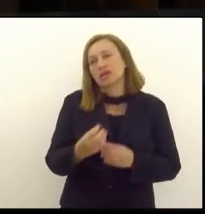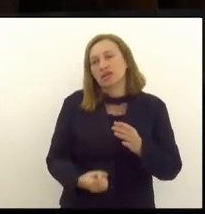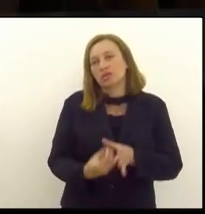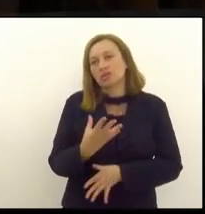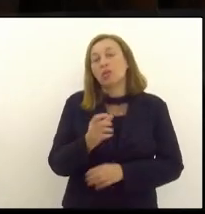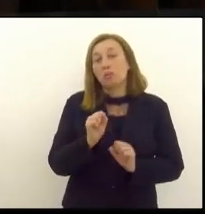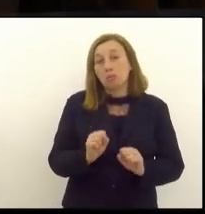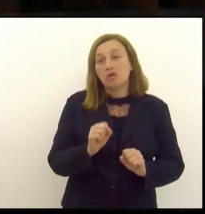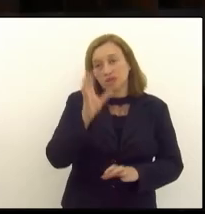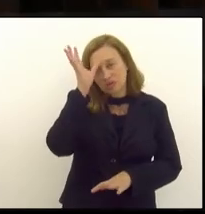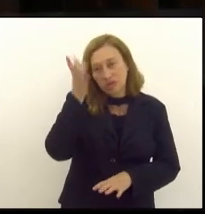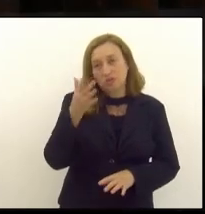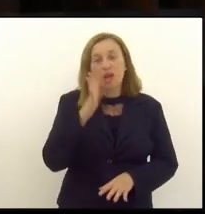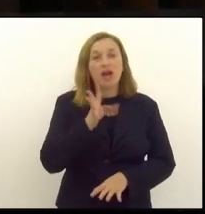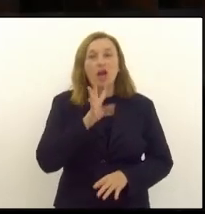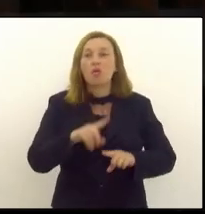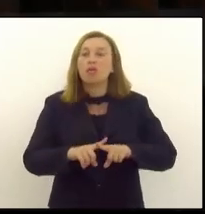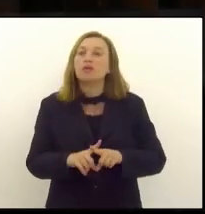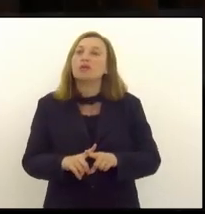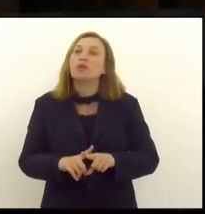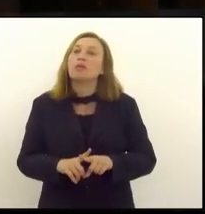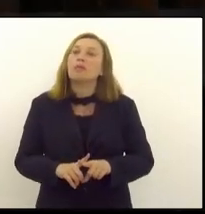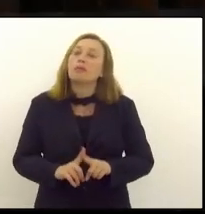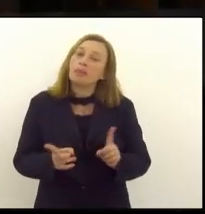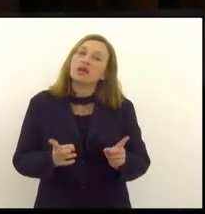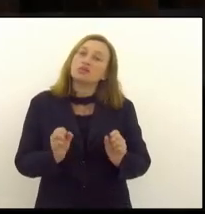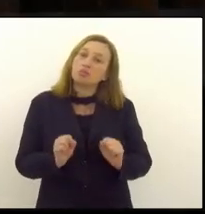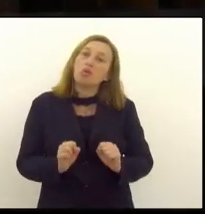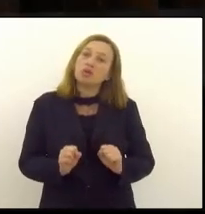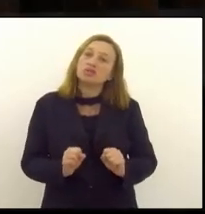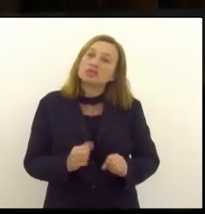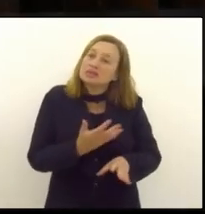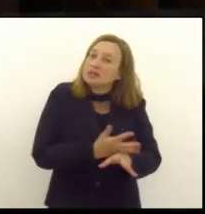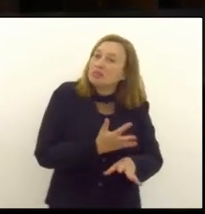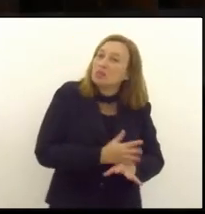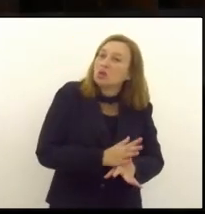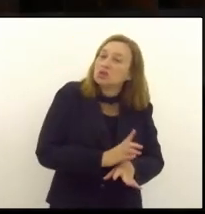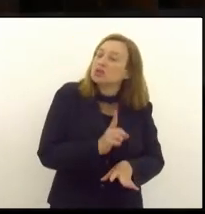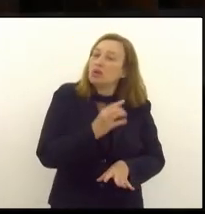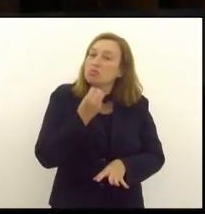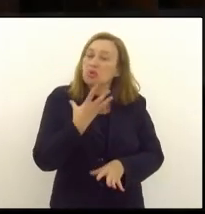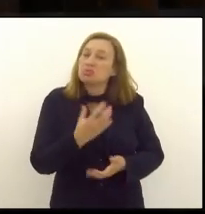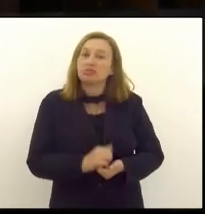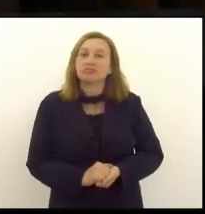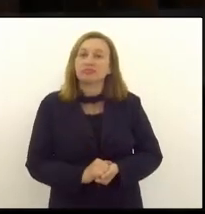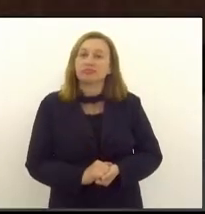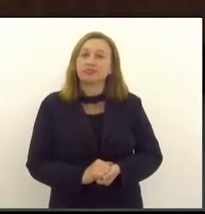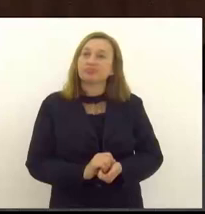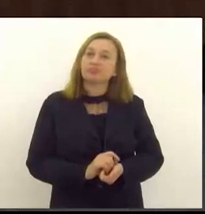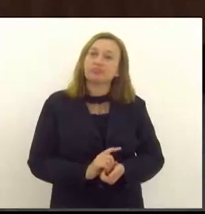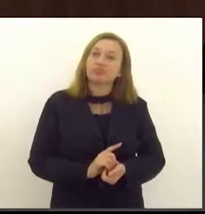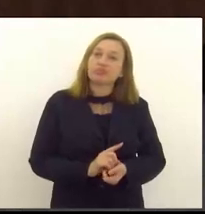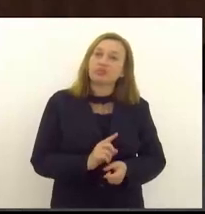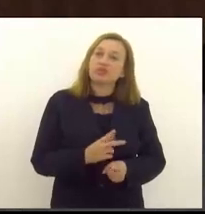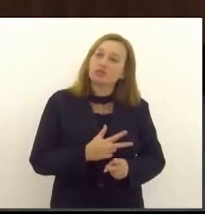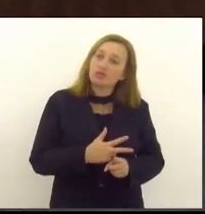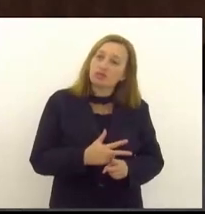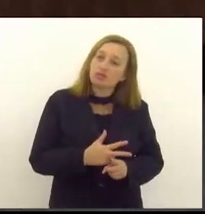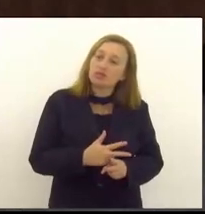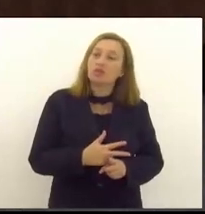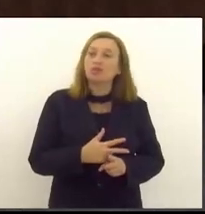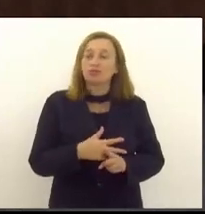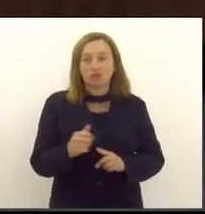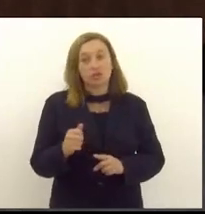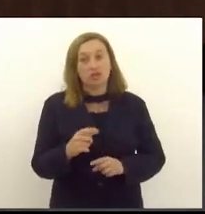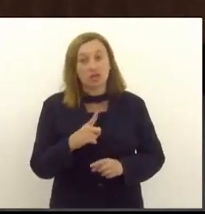pode ter até uma solução legal prevista, mas pode ser que na prática não é a melhor solução, não é a que vai ter o melhor resultado, e